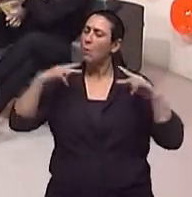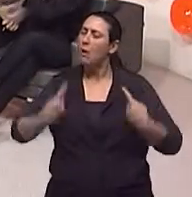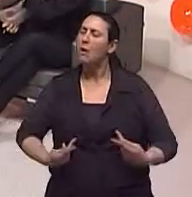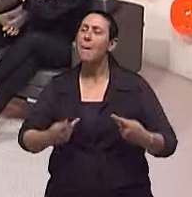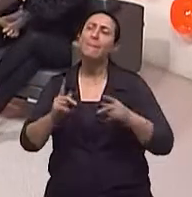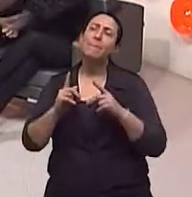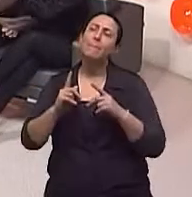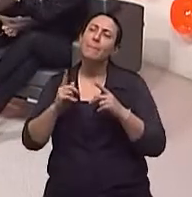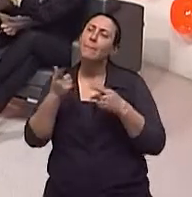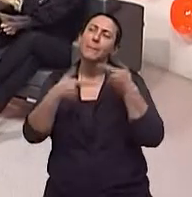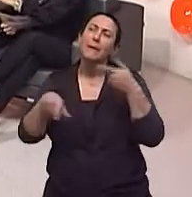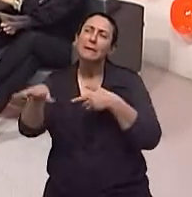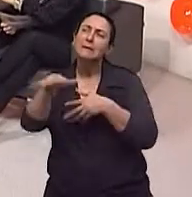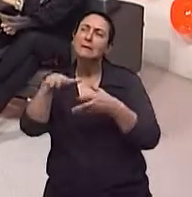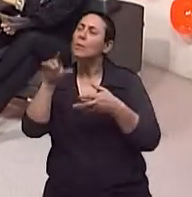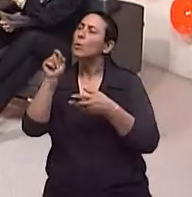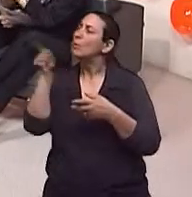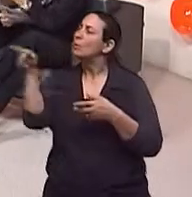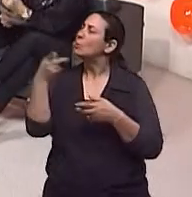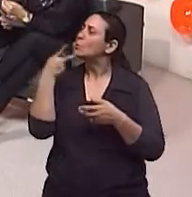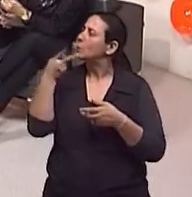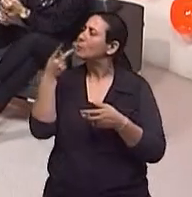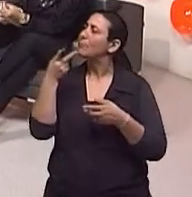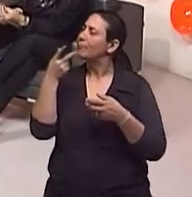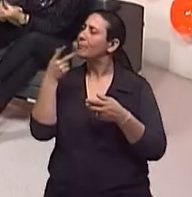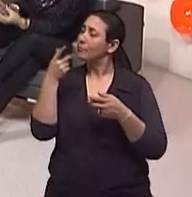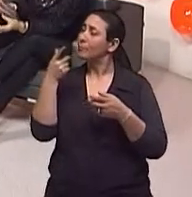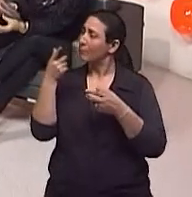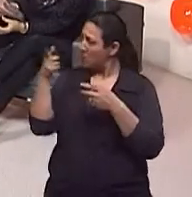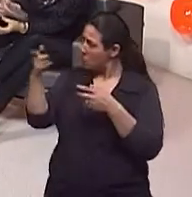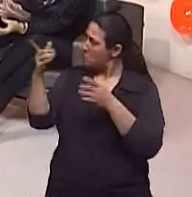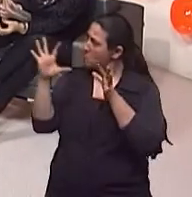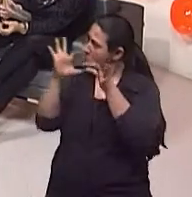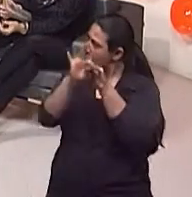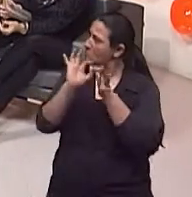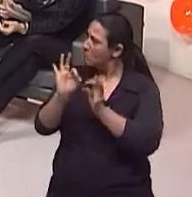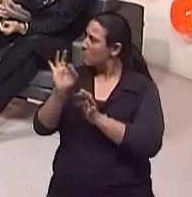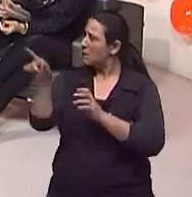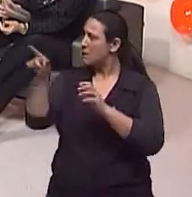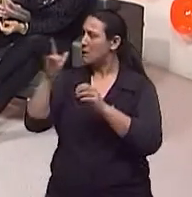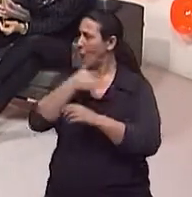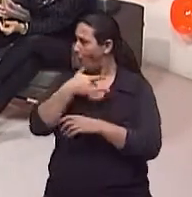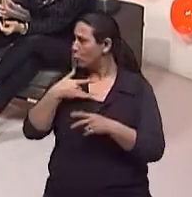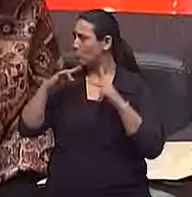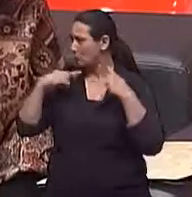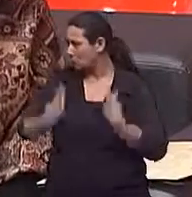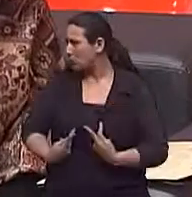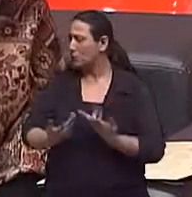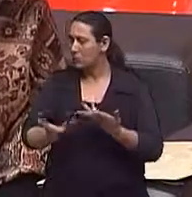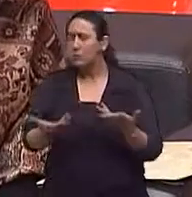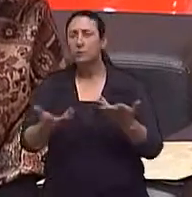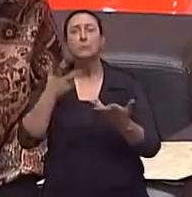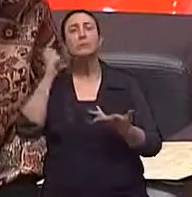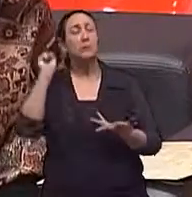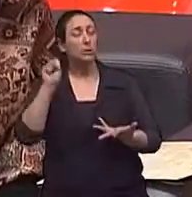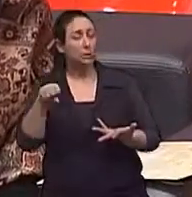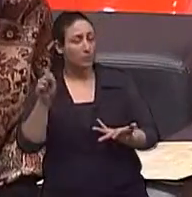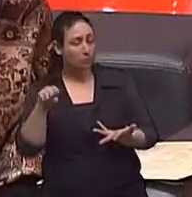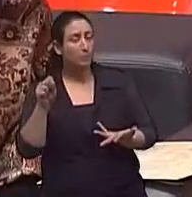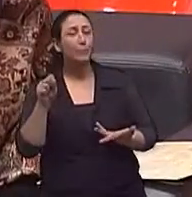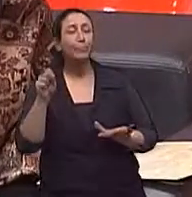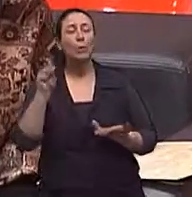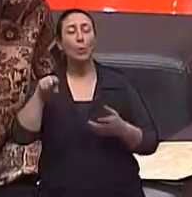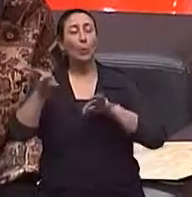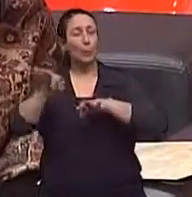vem ao encontro do que vocês estão fazendo uma saúde mais humanizada e isso o projeto prevê em